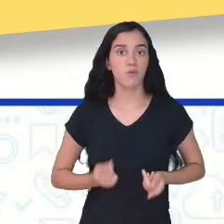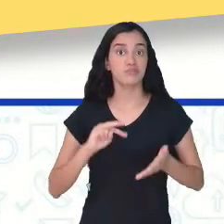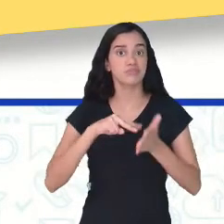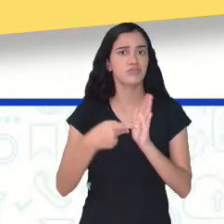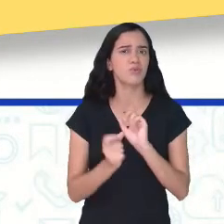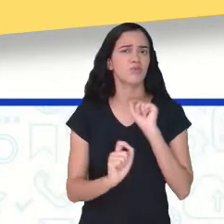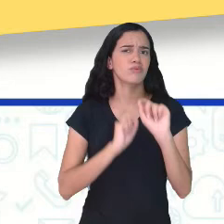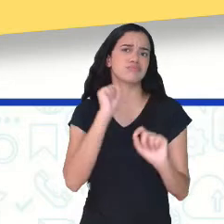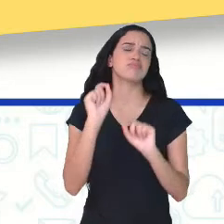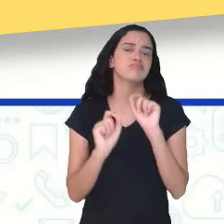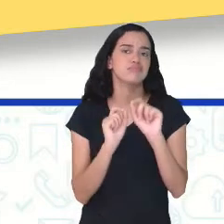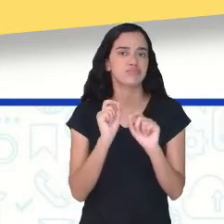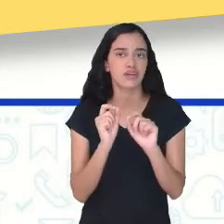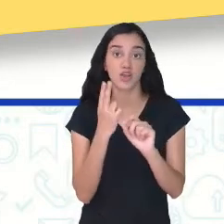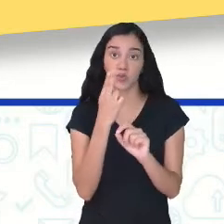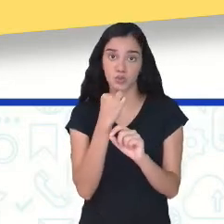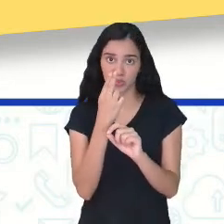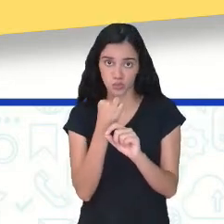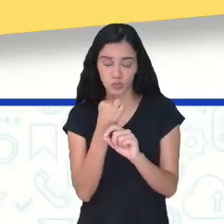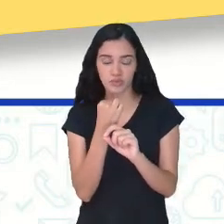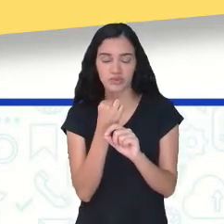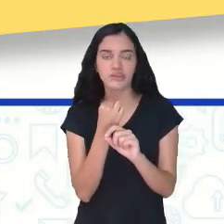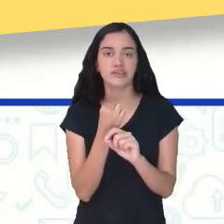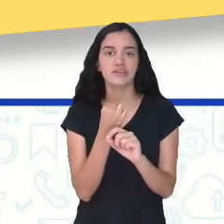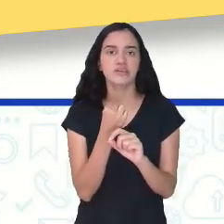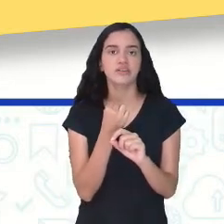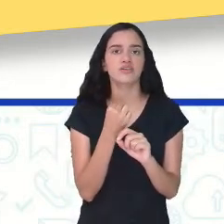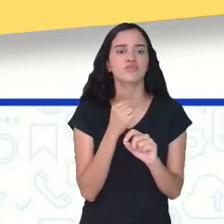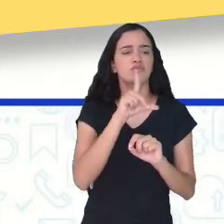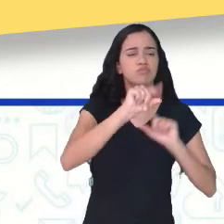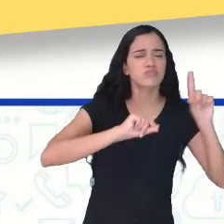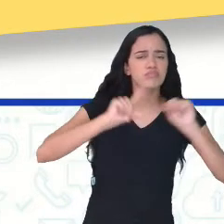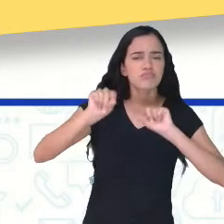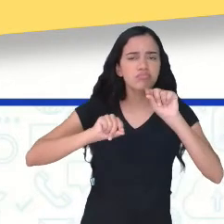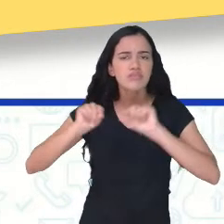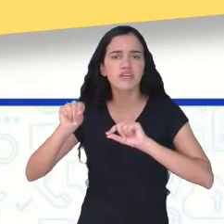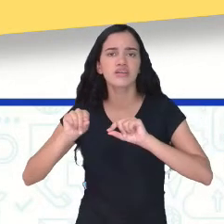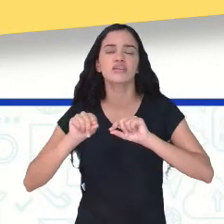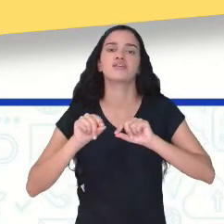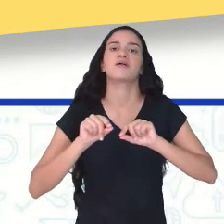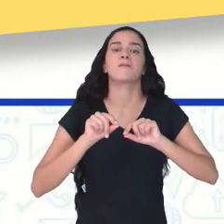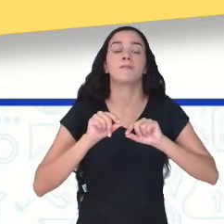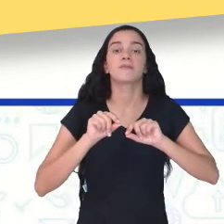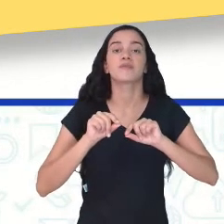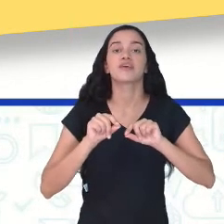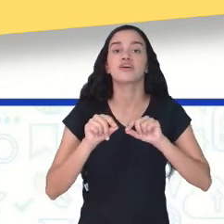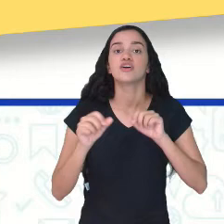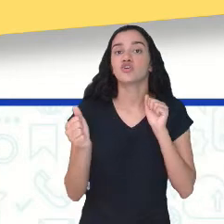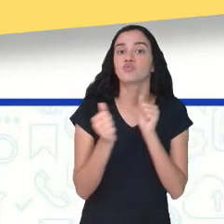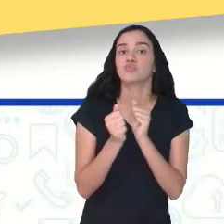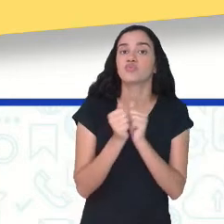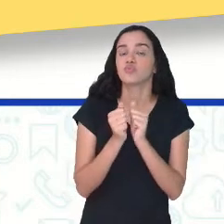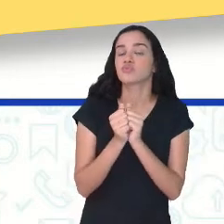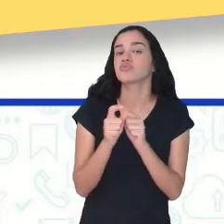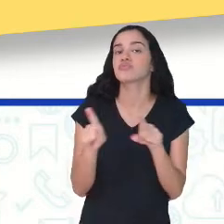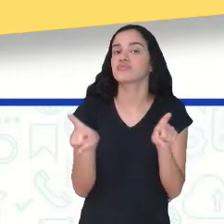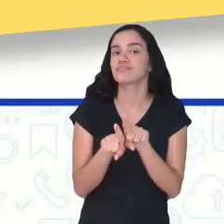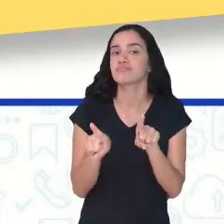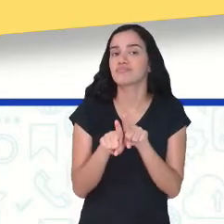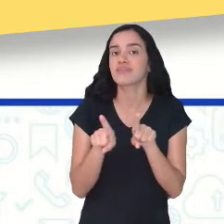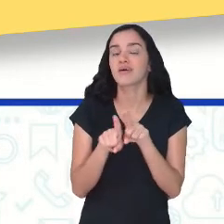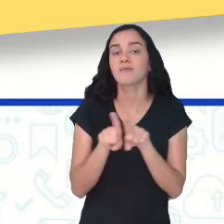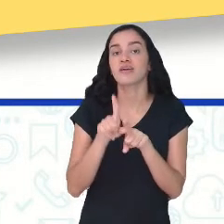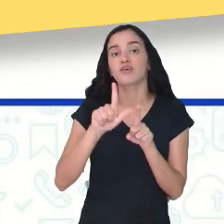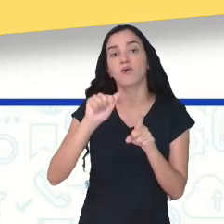a junção desses nutrientes que foram colhidos, que foram selecionados na digestão, com a questão aí do